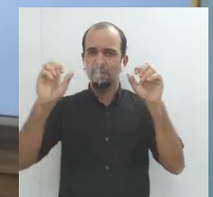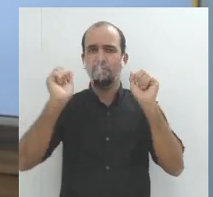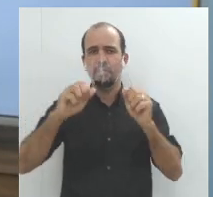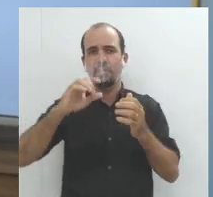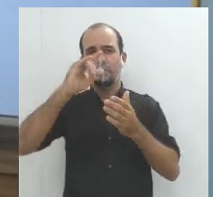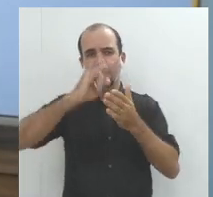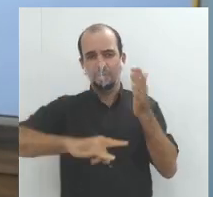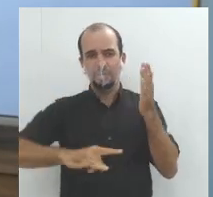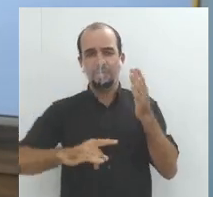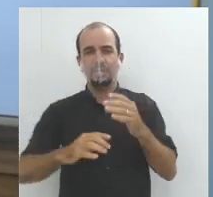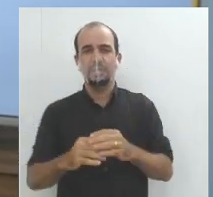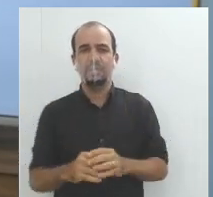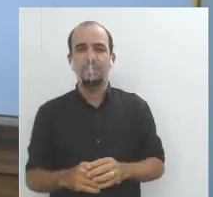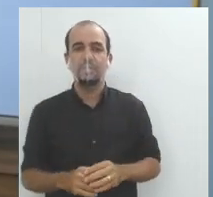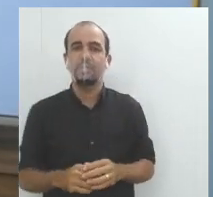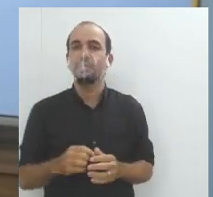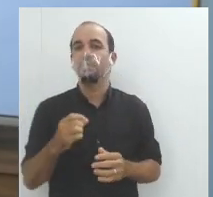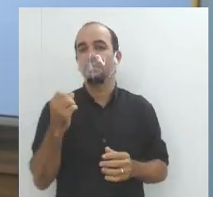caderno.